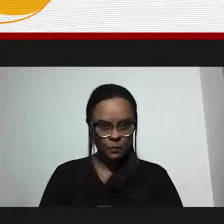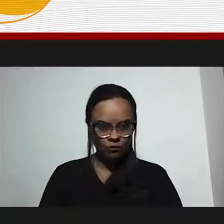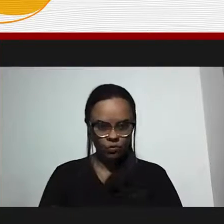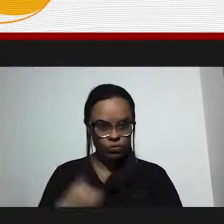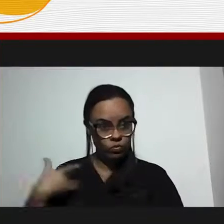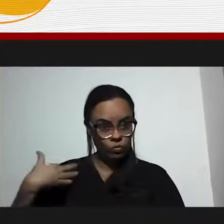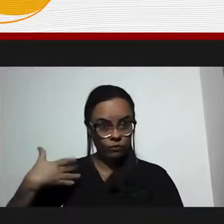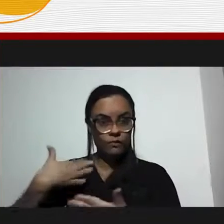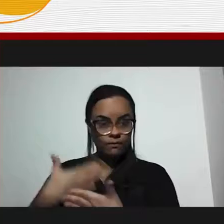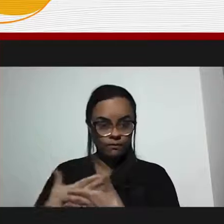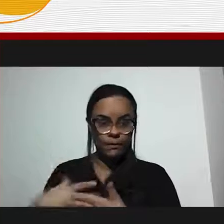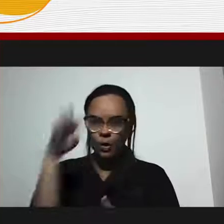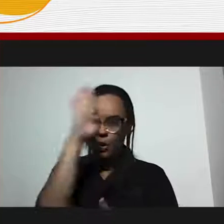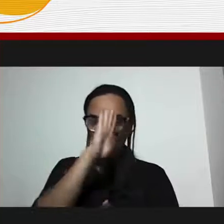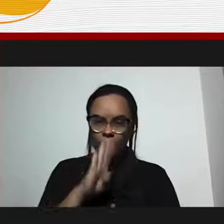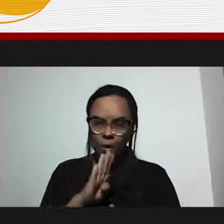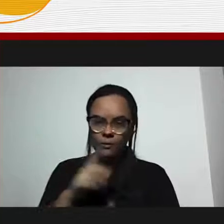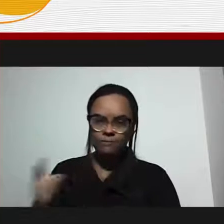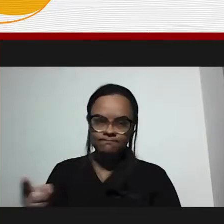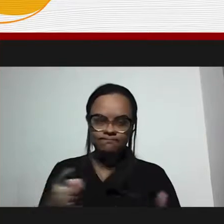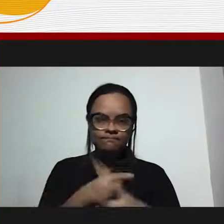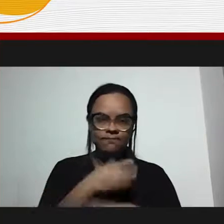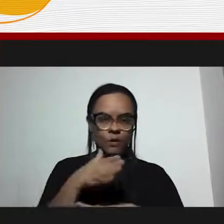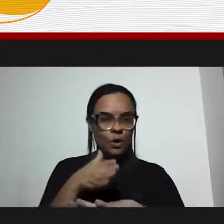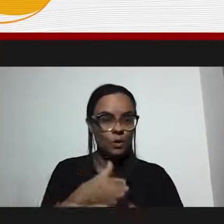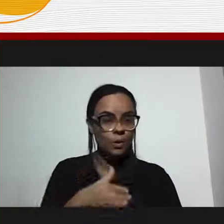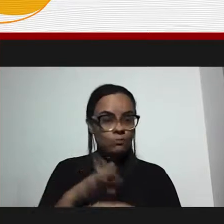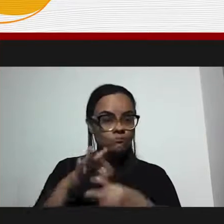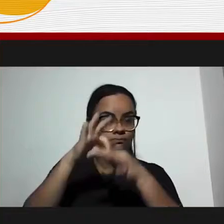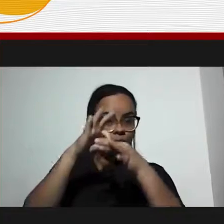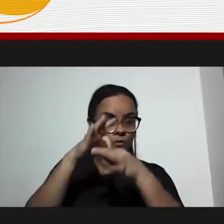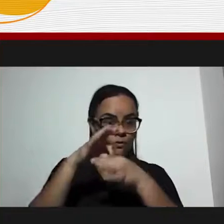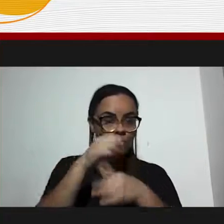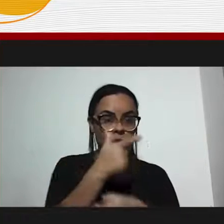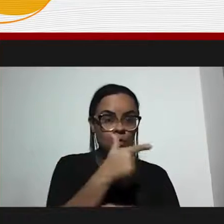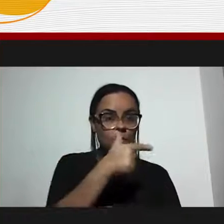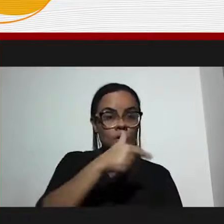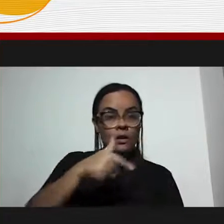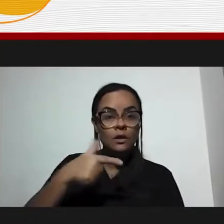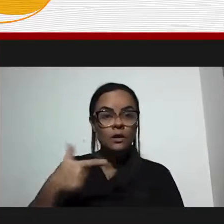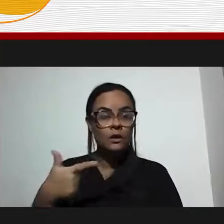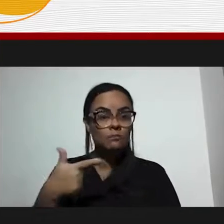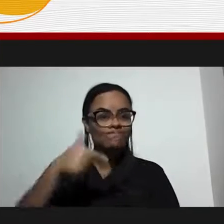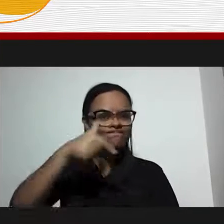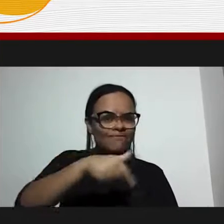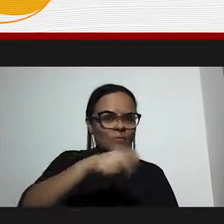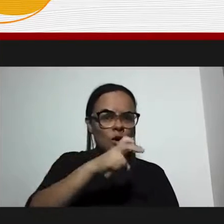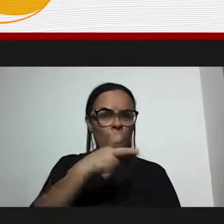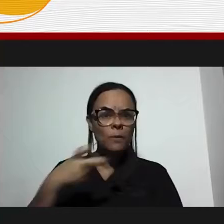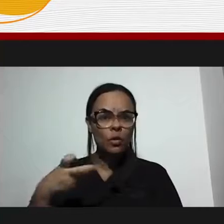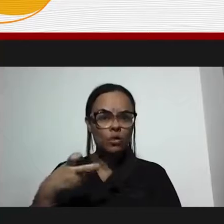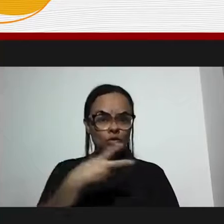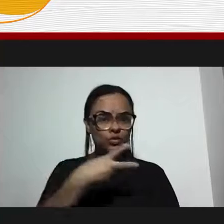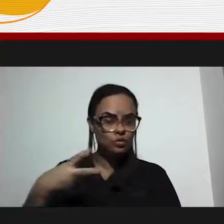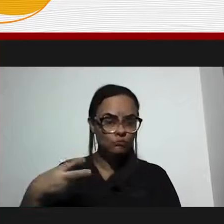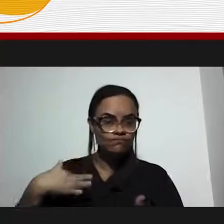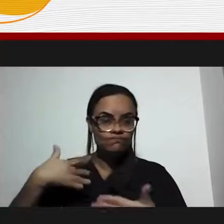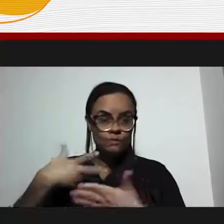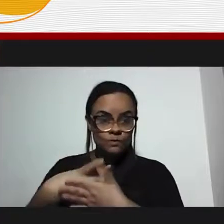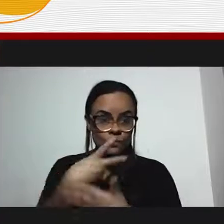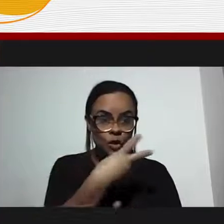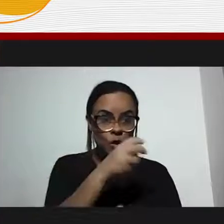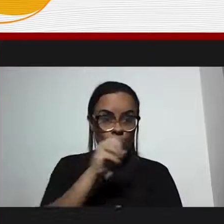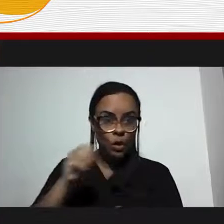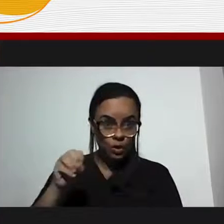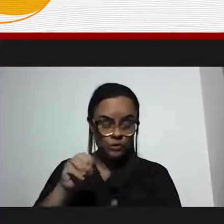atrás, né? O Brasil, a primeira participação paralímpica foi em 72. Desde 72 até 2000,